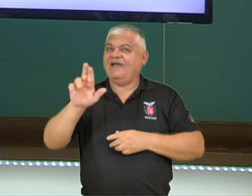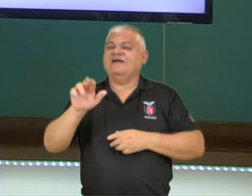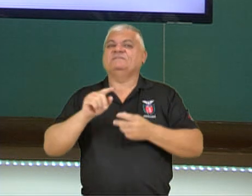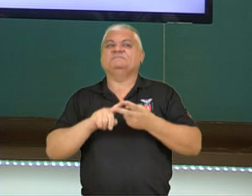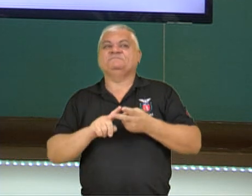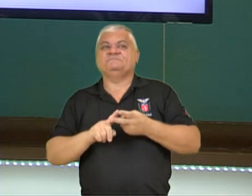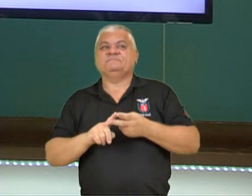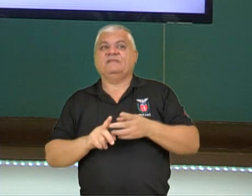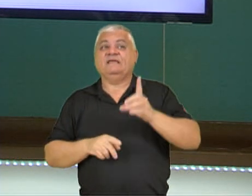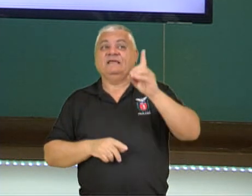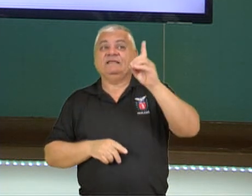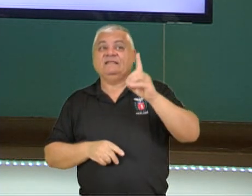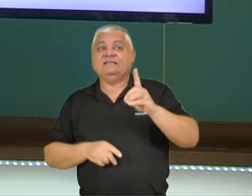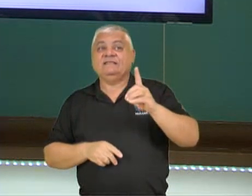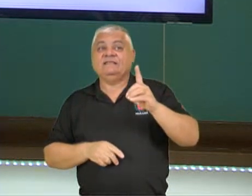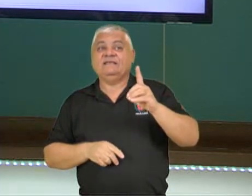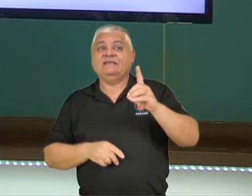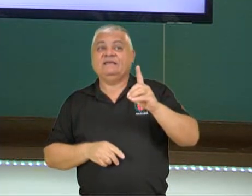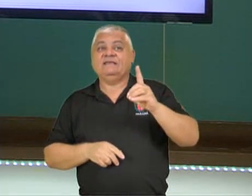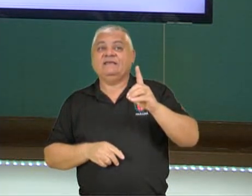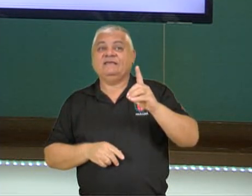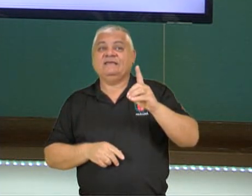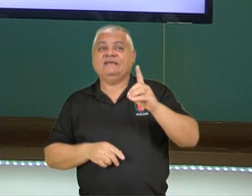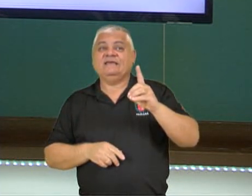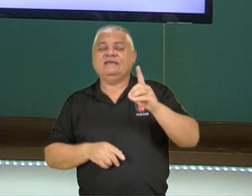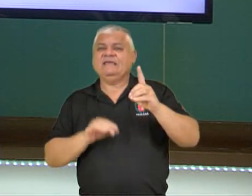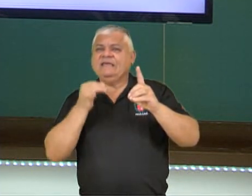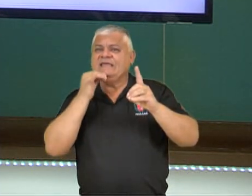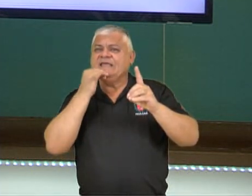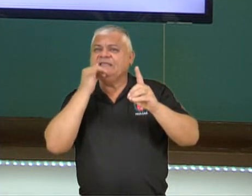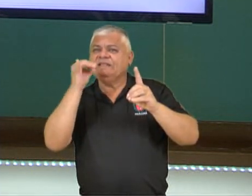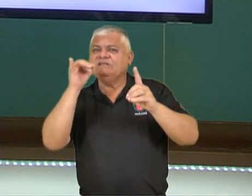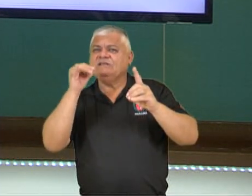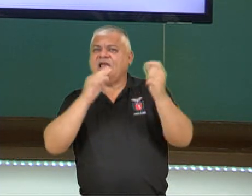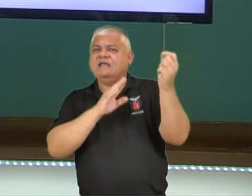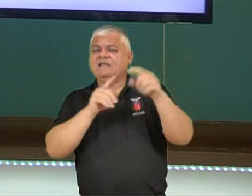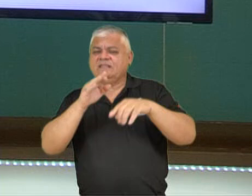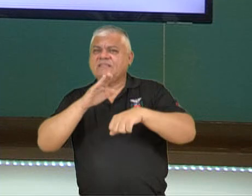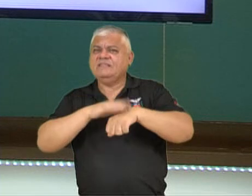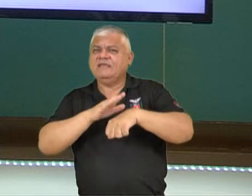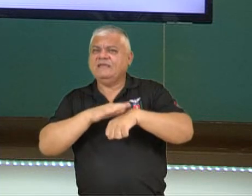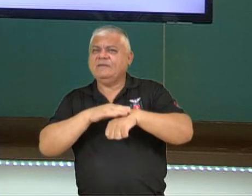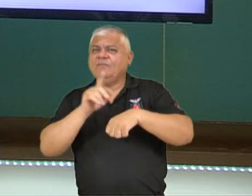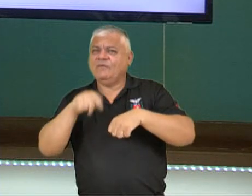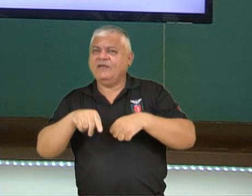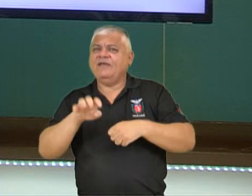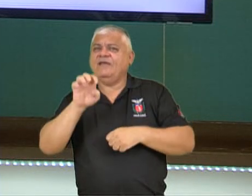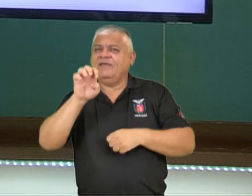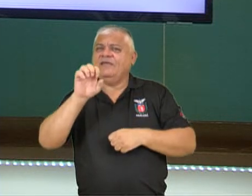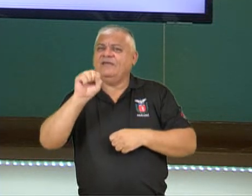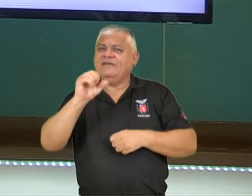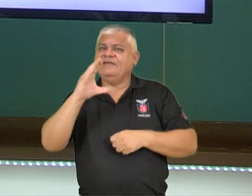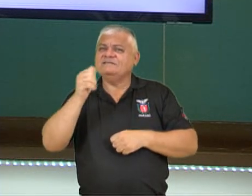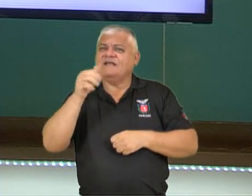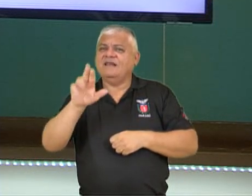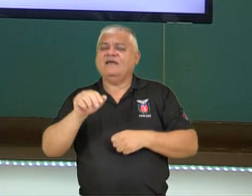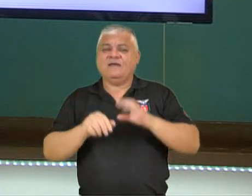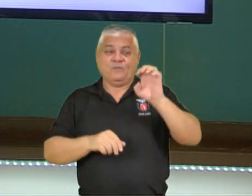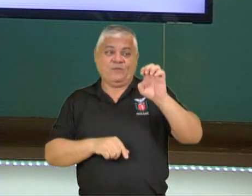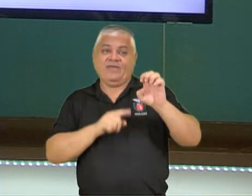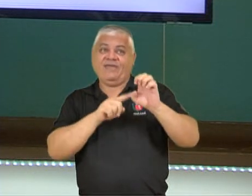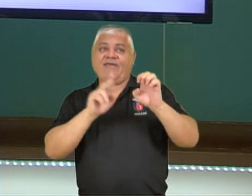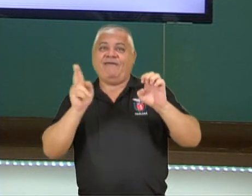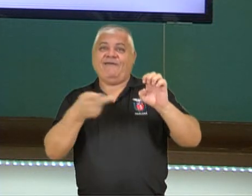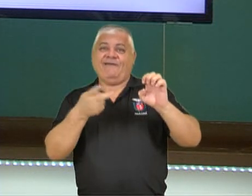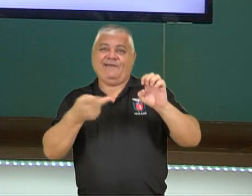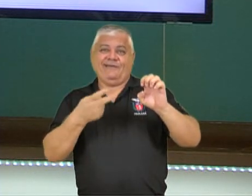item D, né, o erro está aqui, ó, energia e tempo no final, que é uma grandeza escalar, certo? E o item E já começa errado,